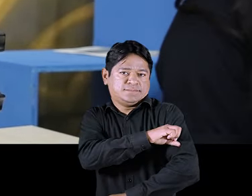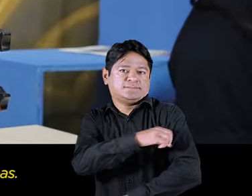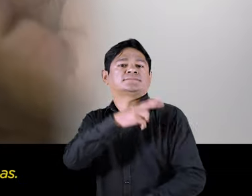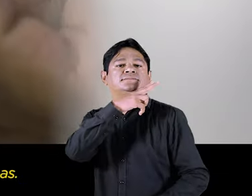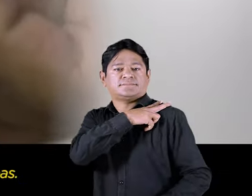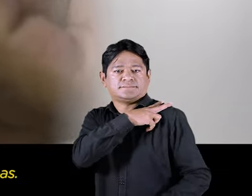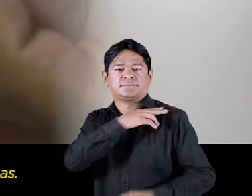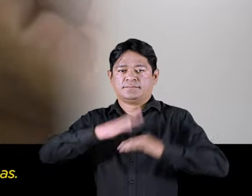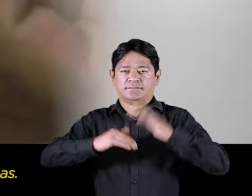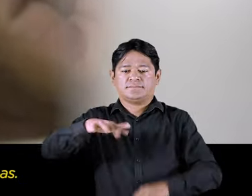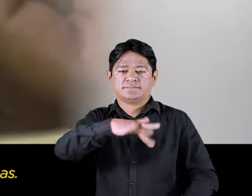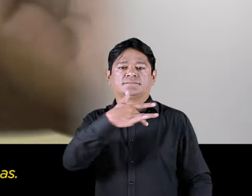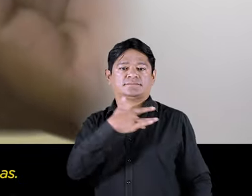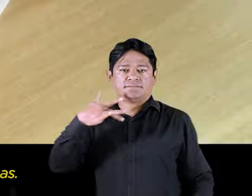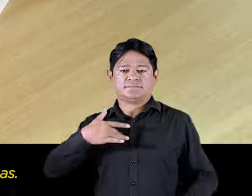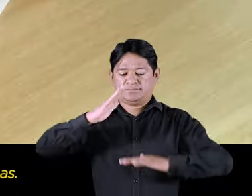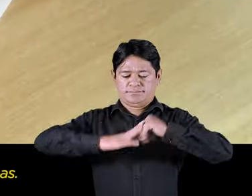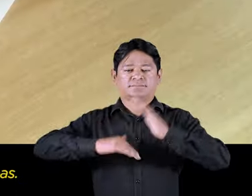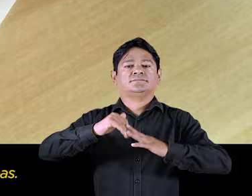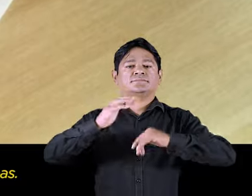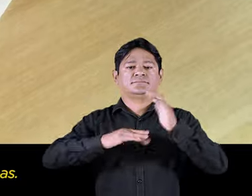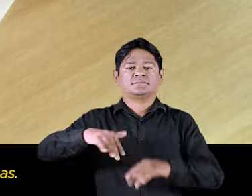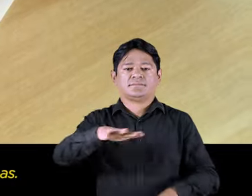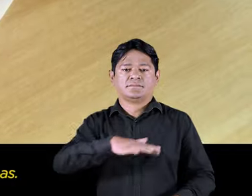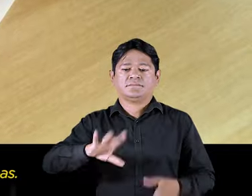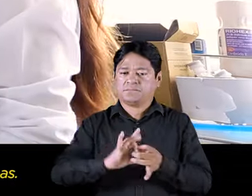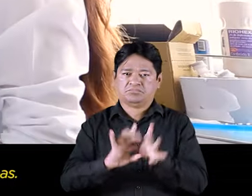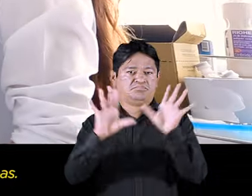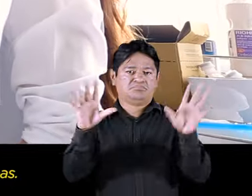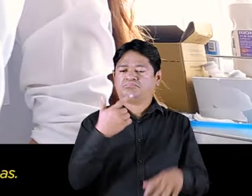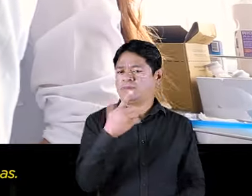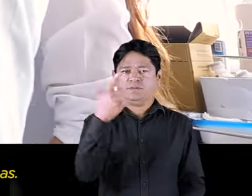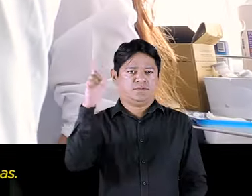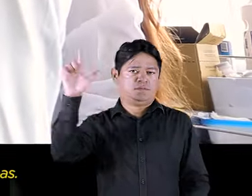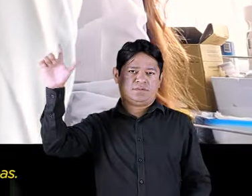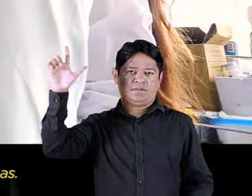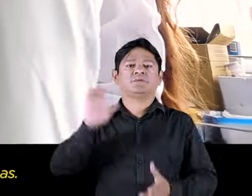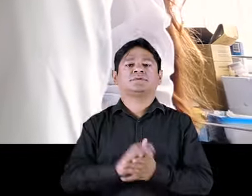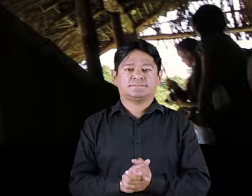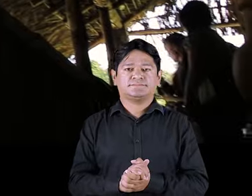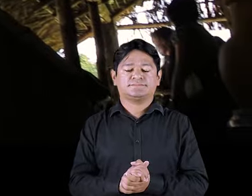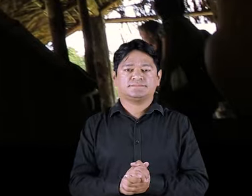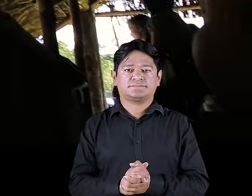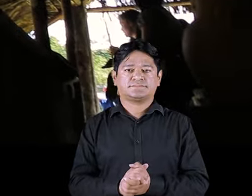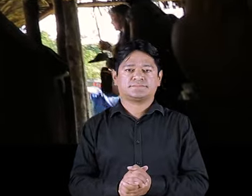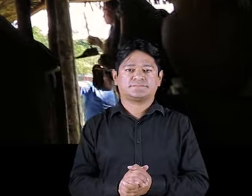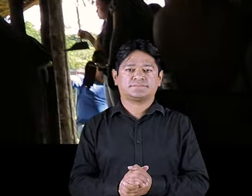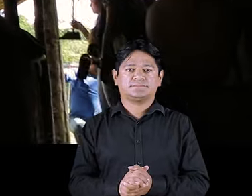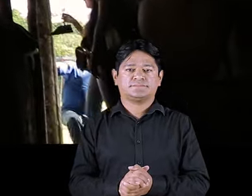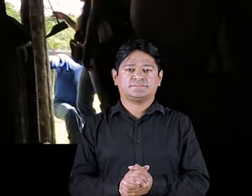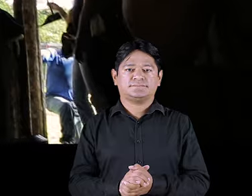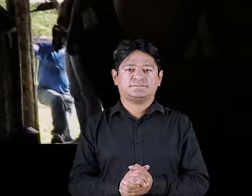e médio, de profissionais de saúde, de profissionais liberais e em muitas outras áreas.